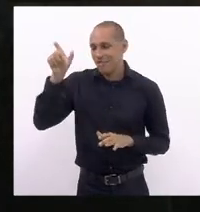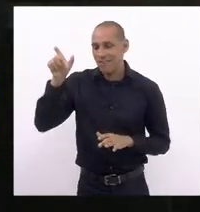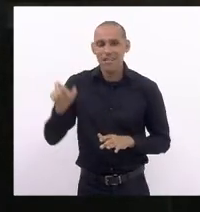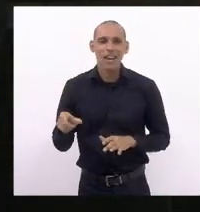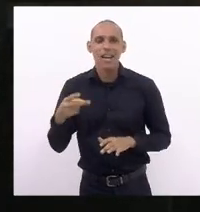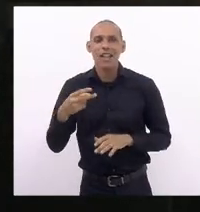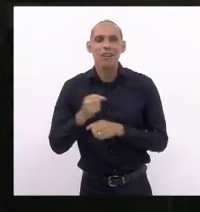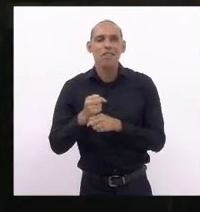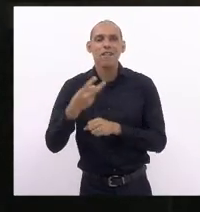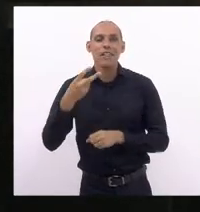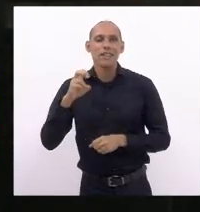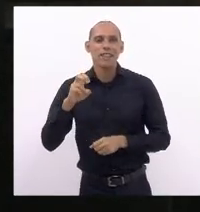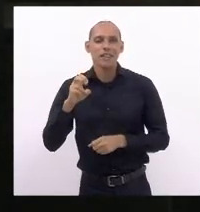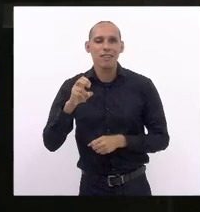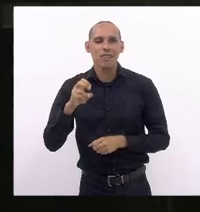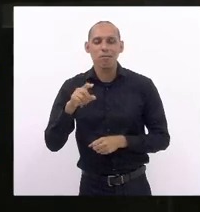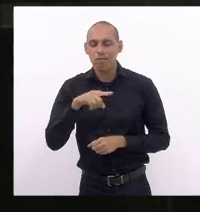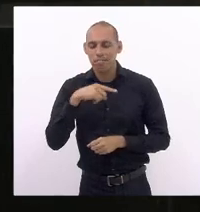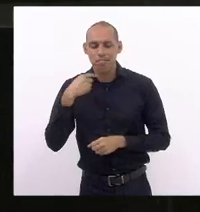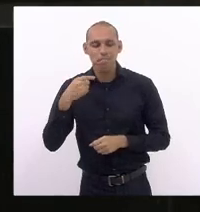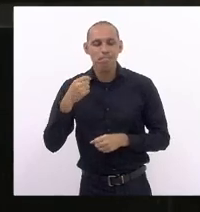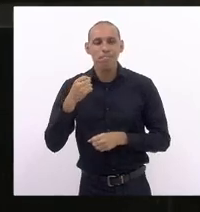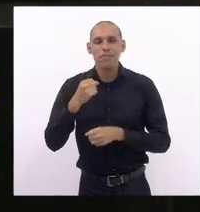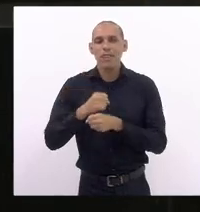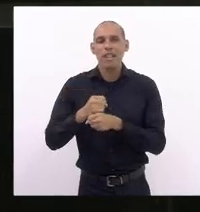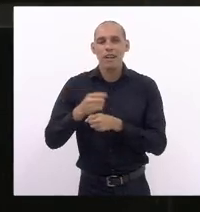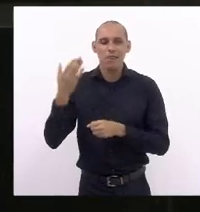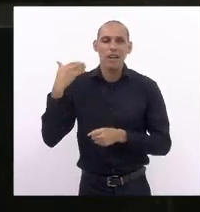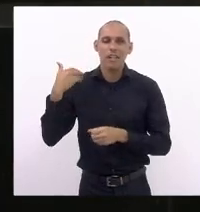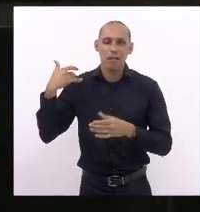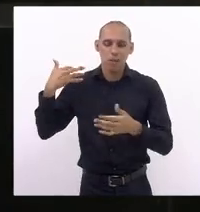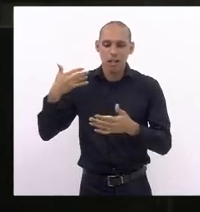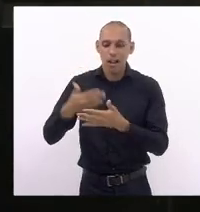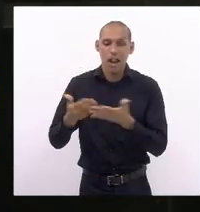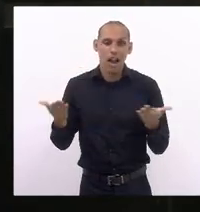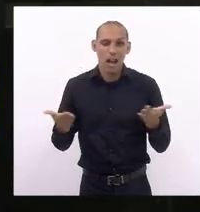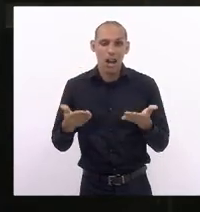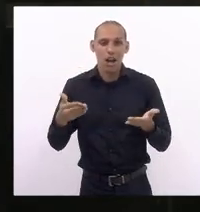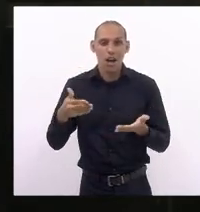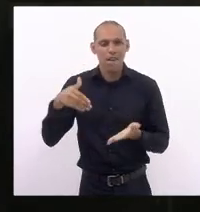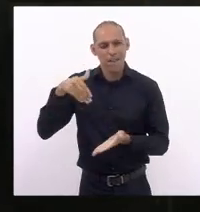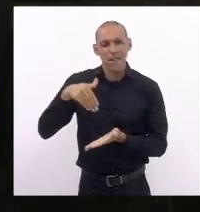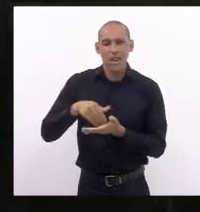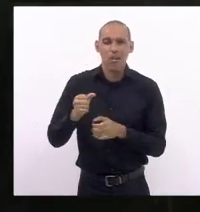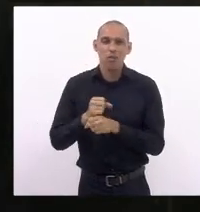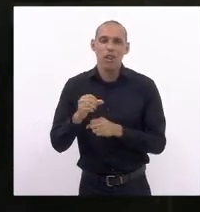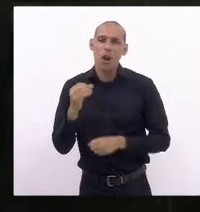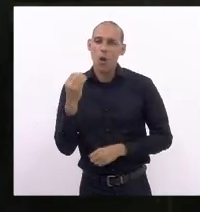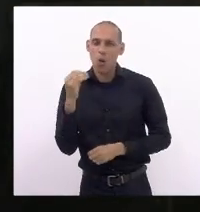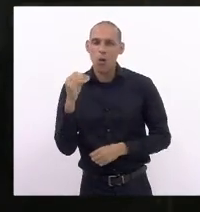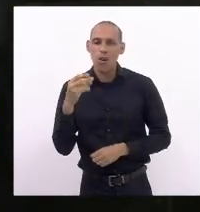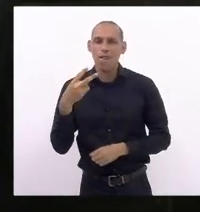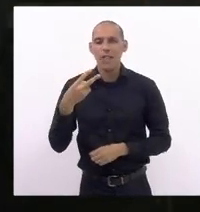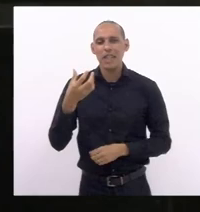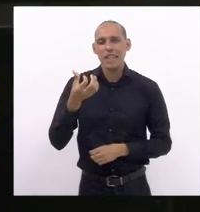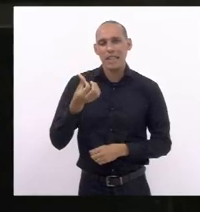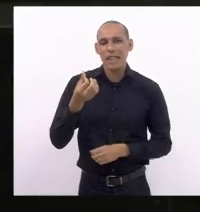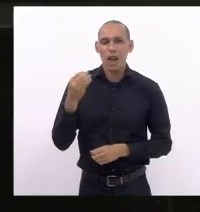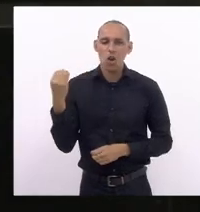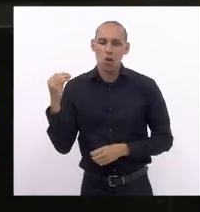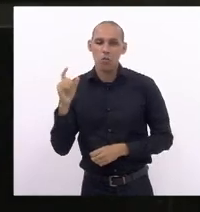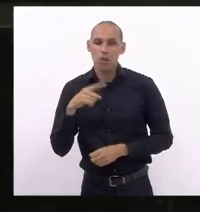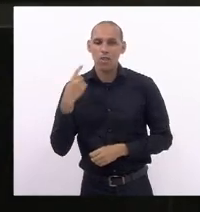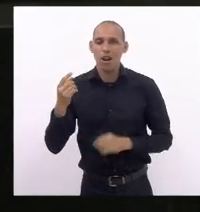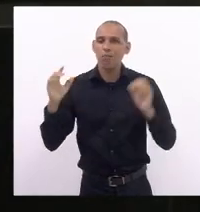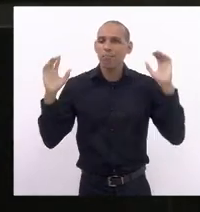depois de seu passamento, e ao final deste ano, na verdade, no mês de outubro, 26 de outubro, este é o ano em que nós